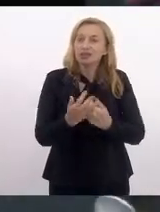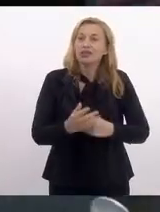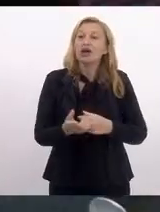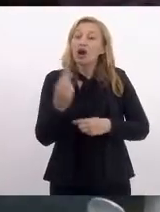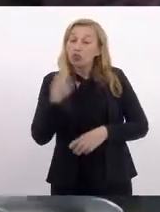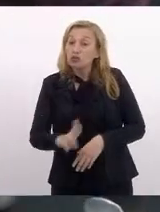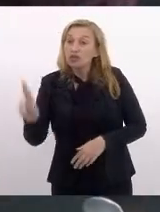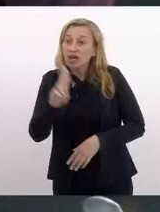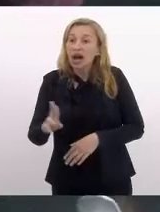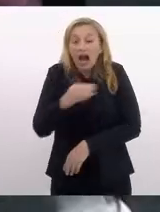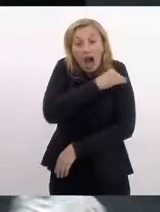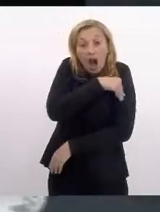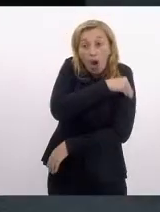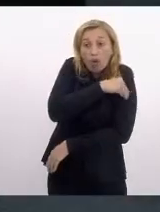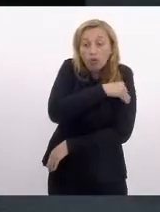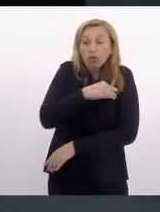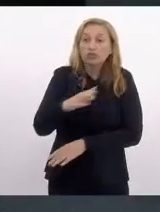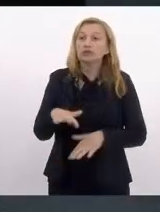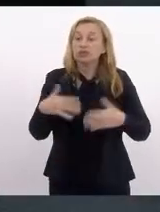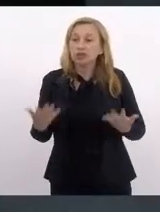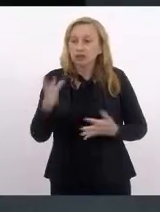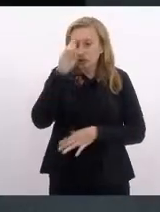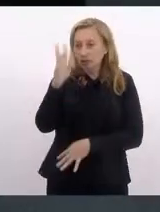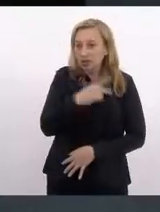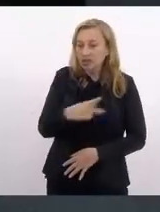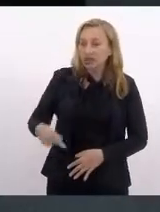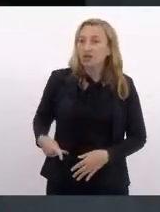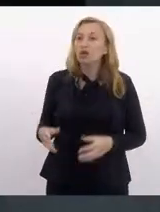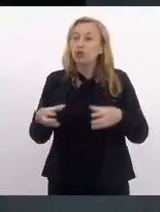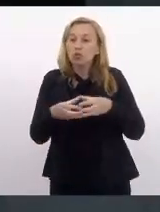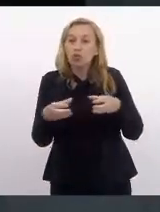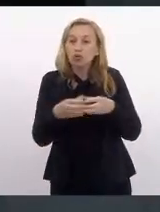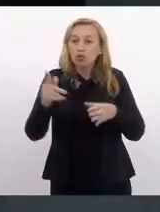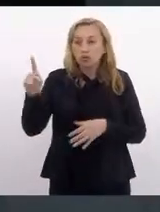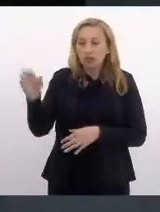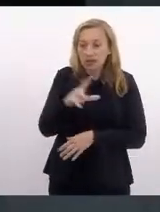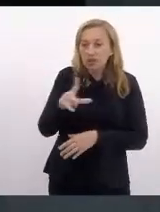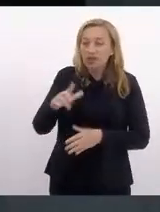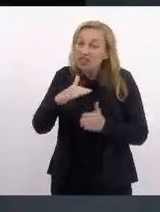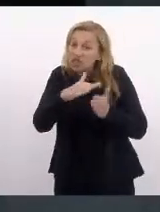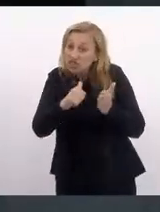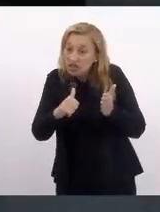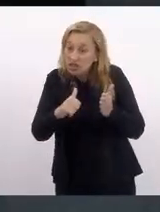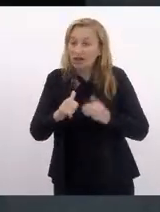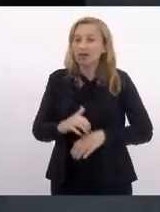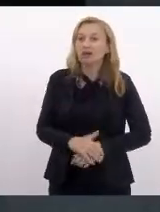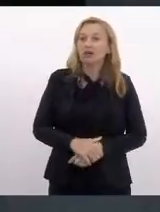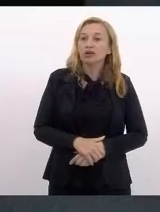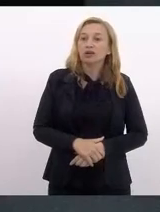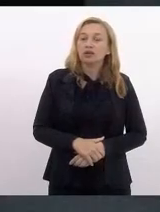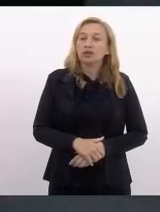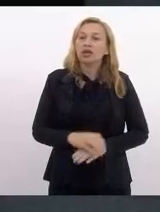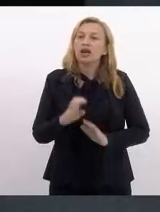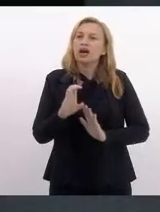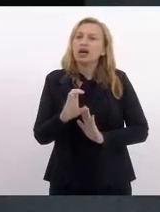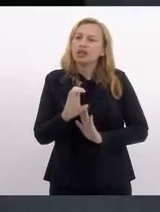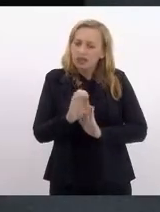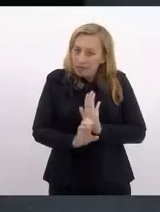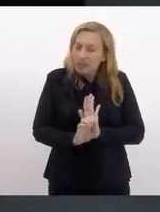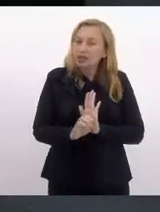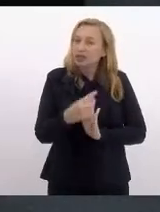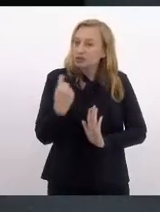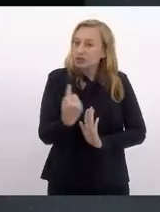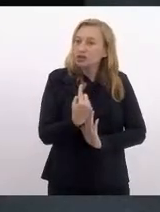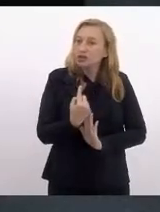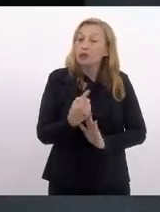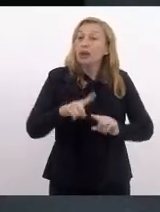utilizar álcool Então o senhor presidente a bancada do pensam vai retirar a o a